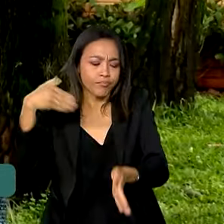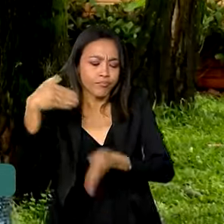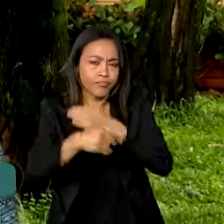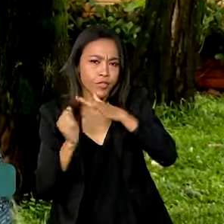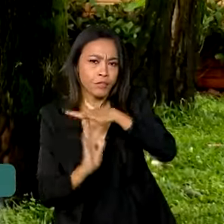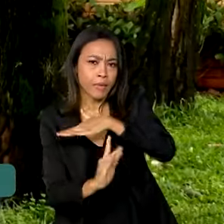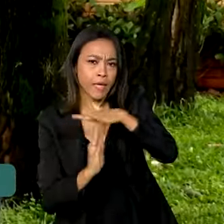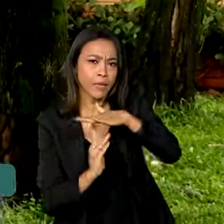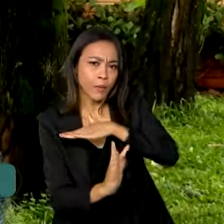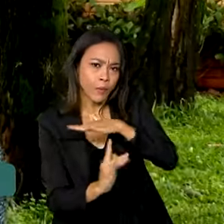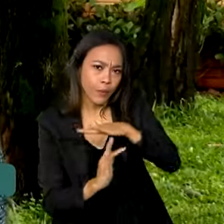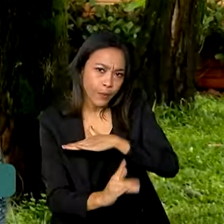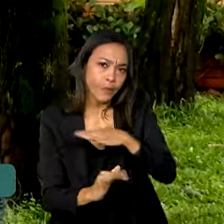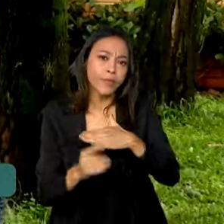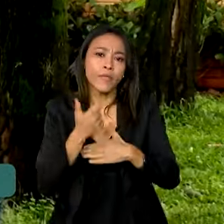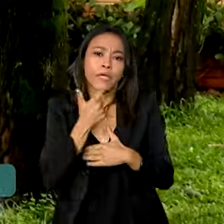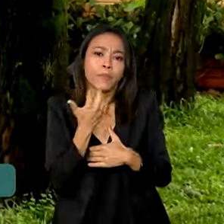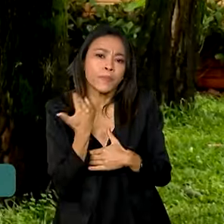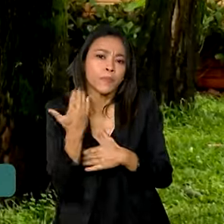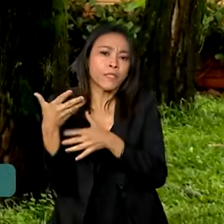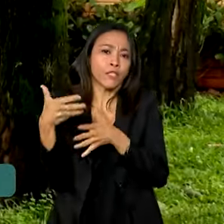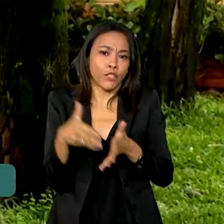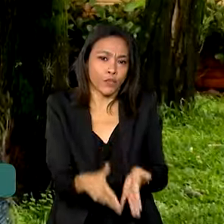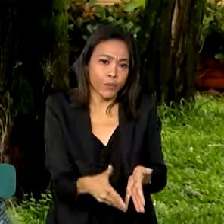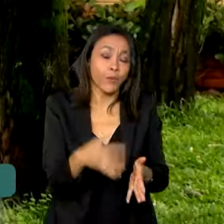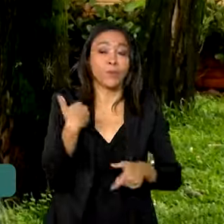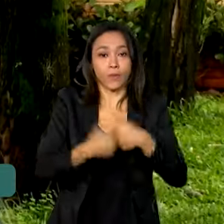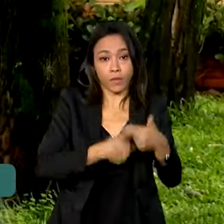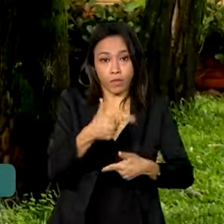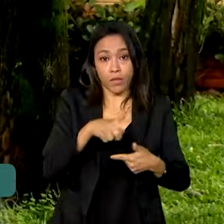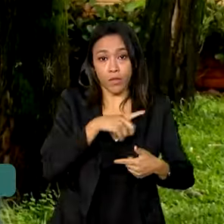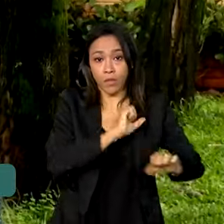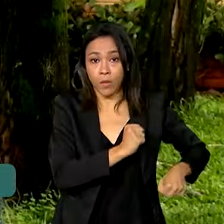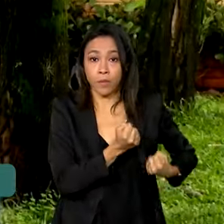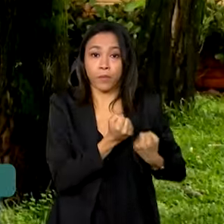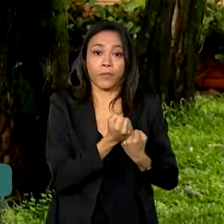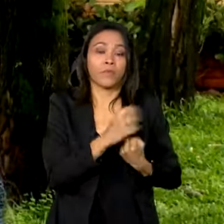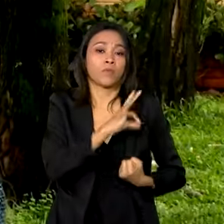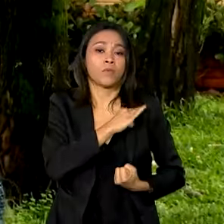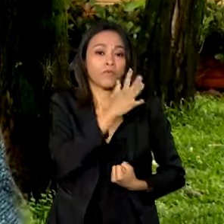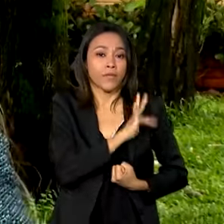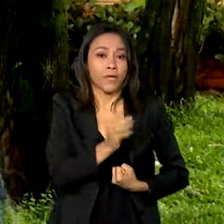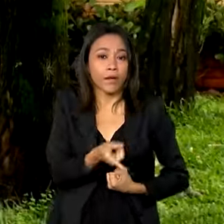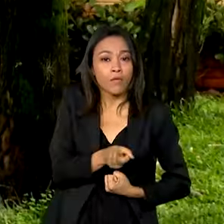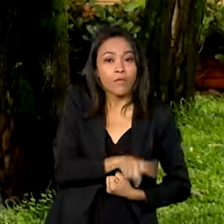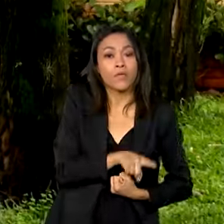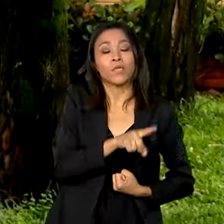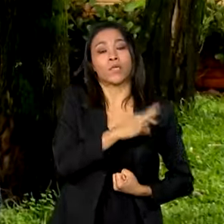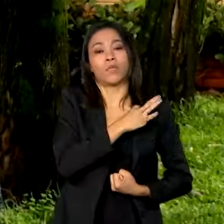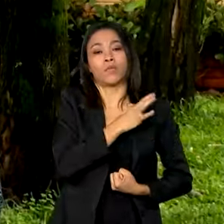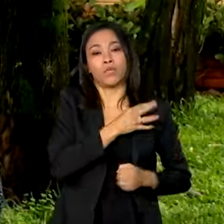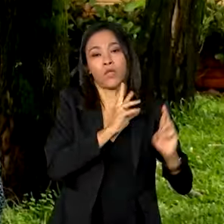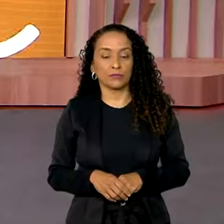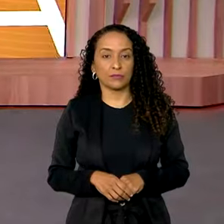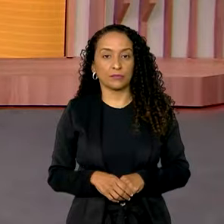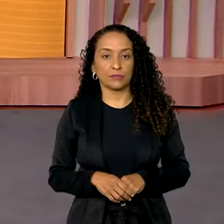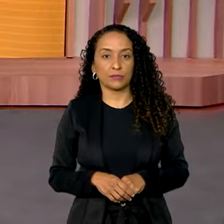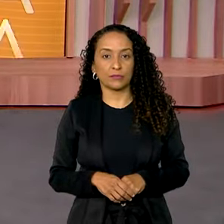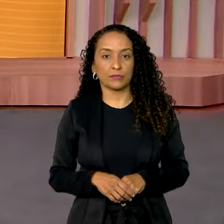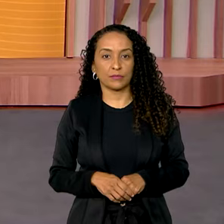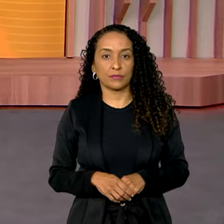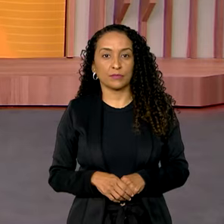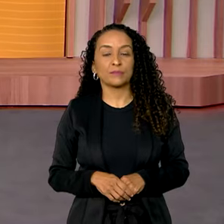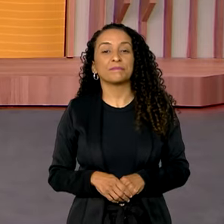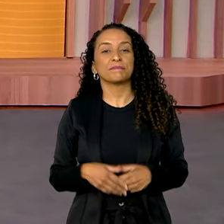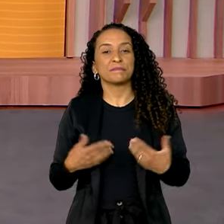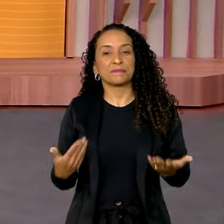dos recém-chegados. O trabalho é feito também com o apoio da Polícia Federal e da Polícia Rodoviária Federal.